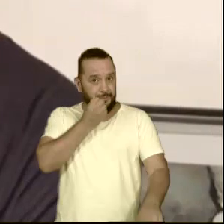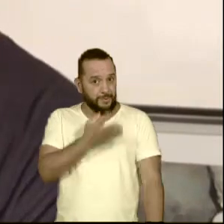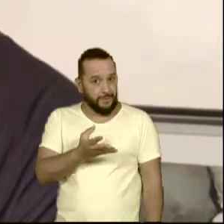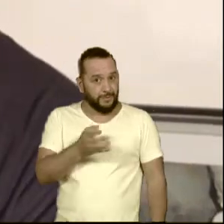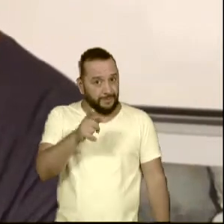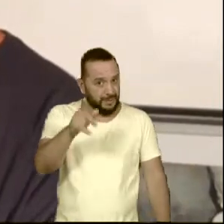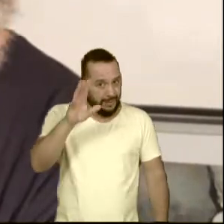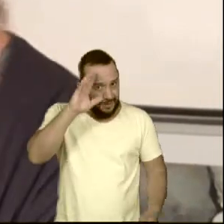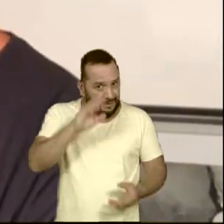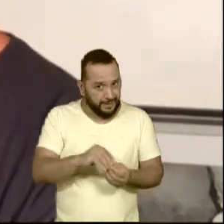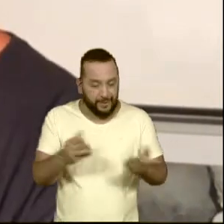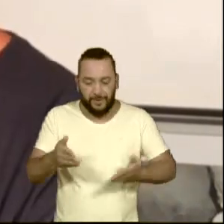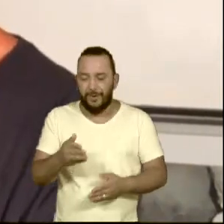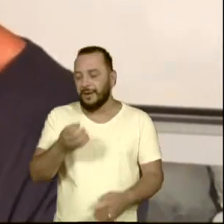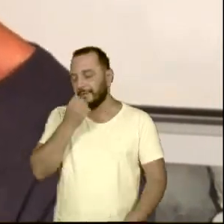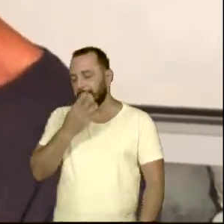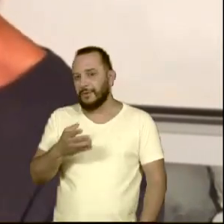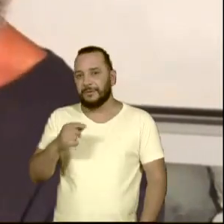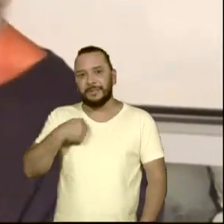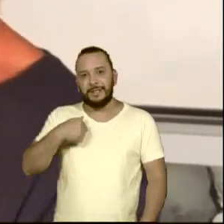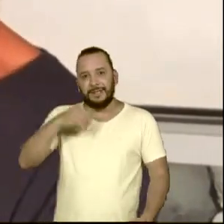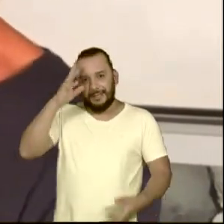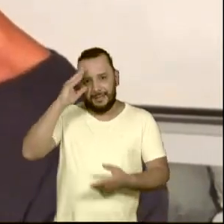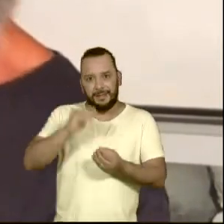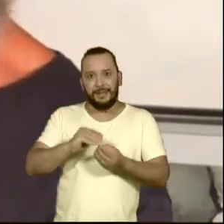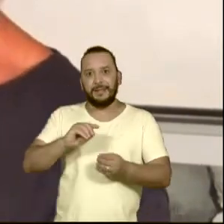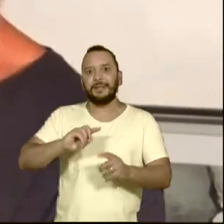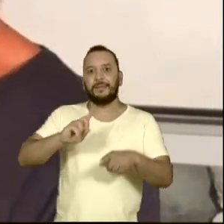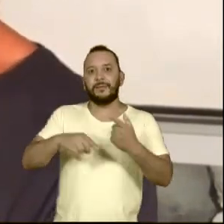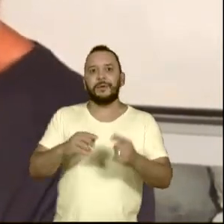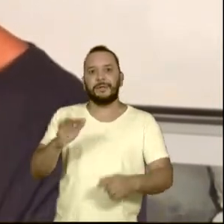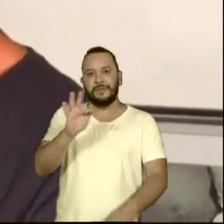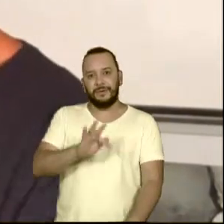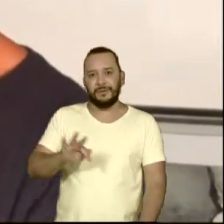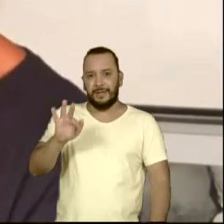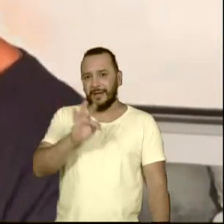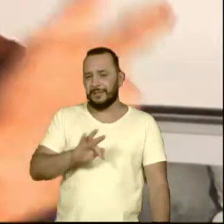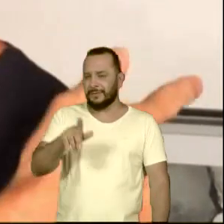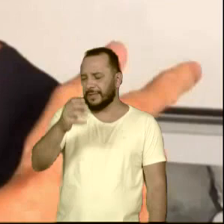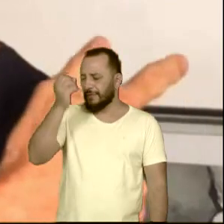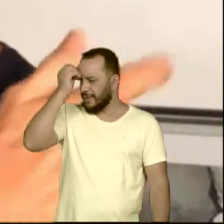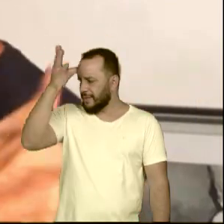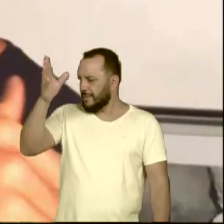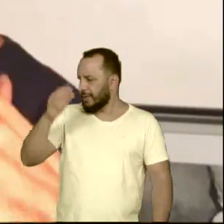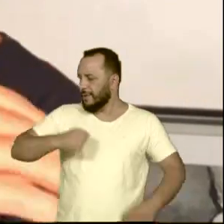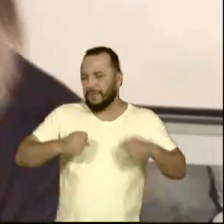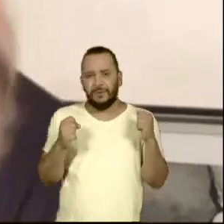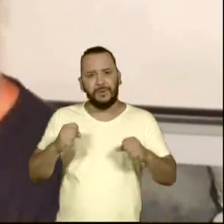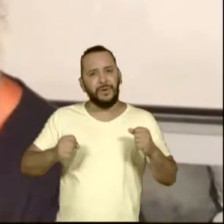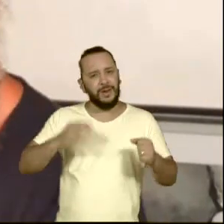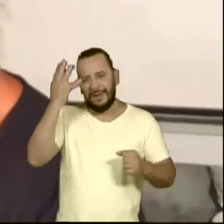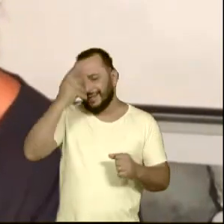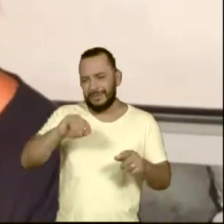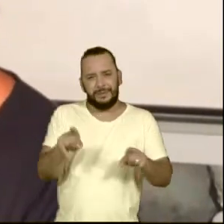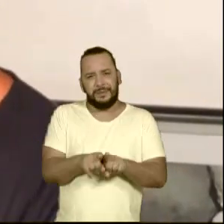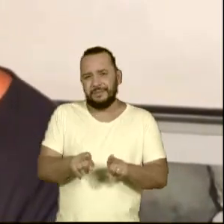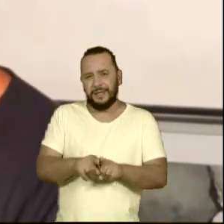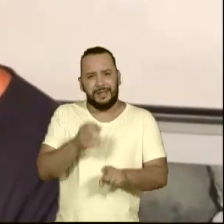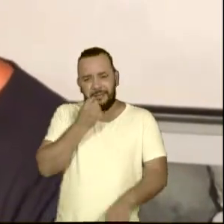captou agora, lindo. Se você vai captar na faculdade e não vai lembrar que foi no Cocoricó, lindo.